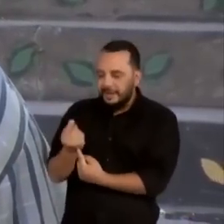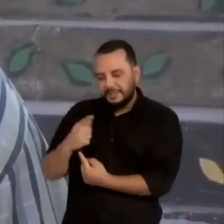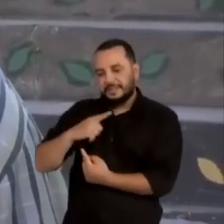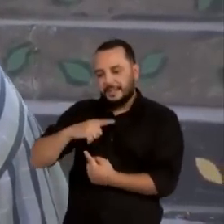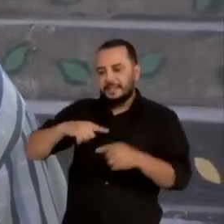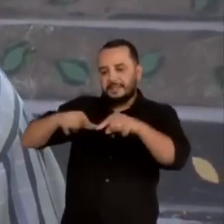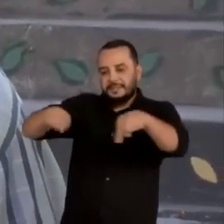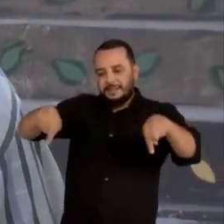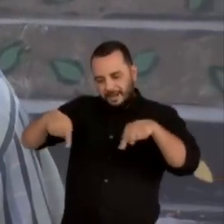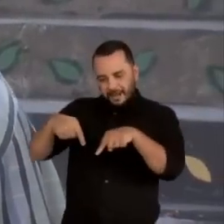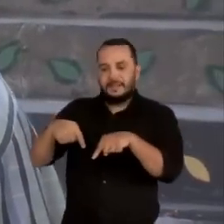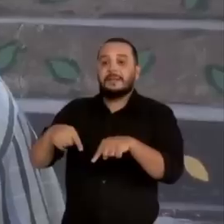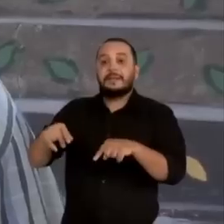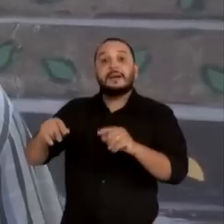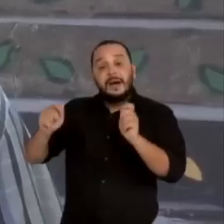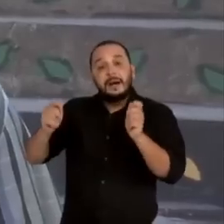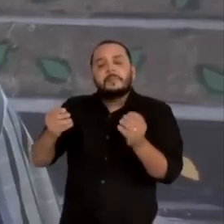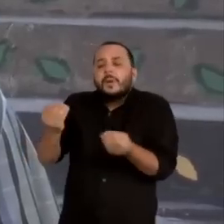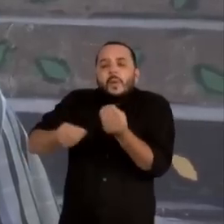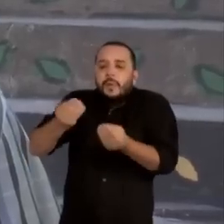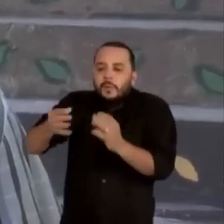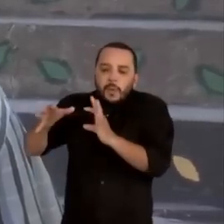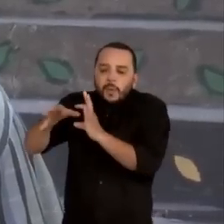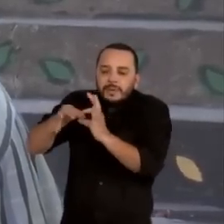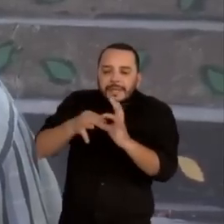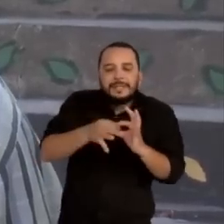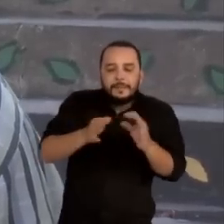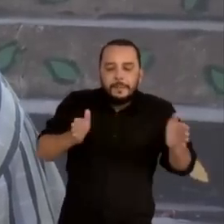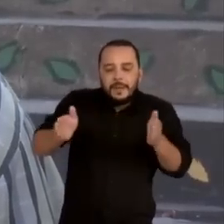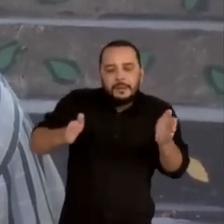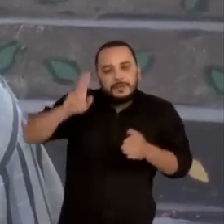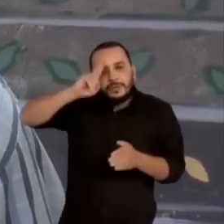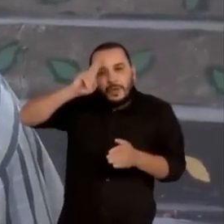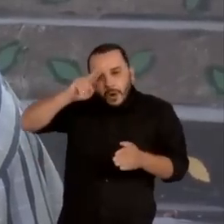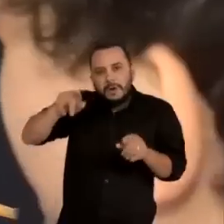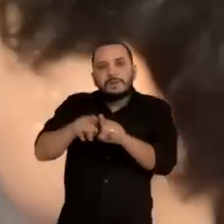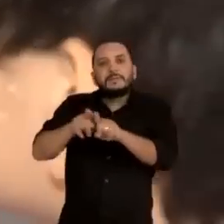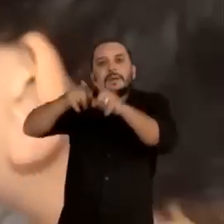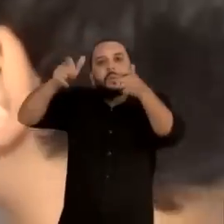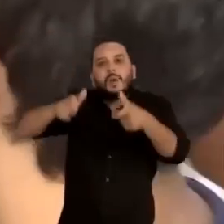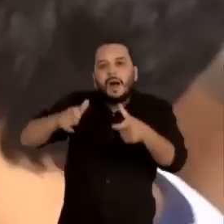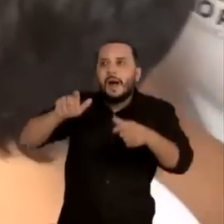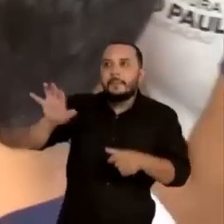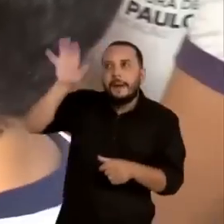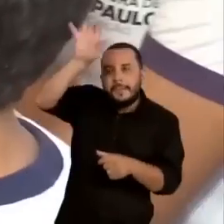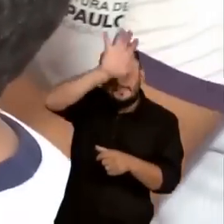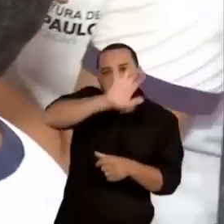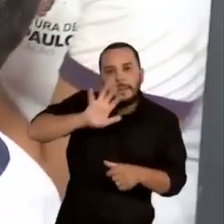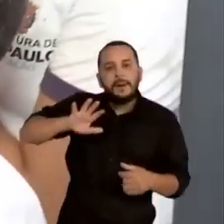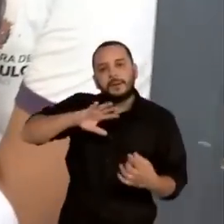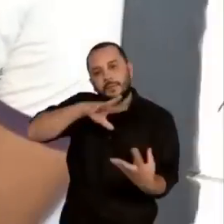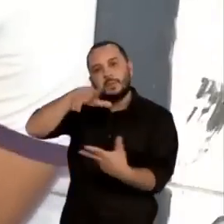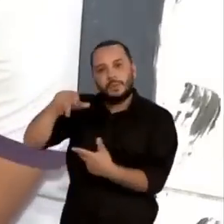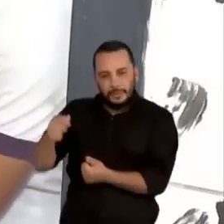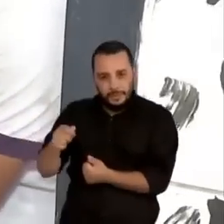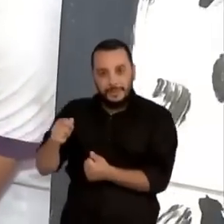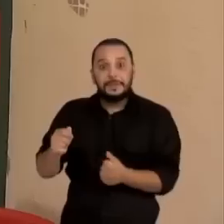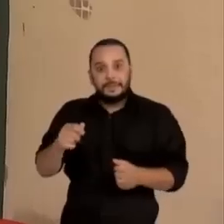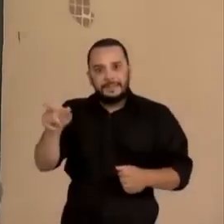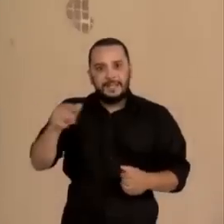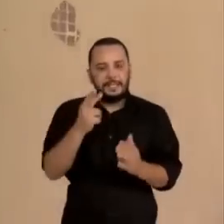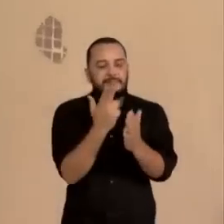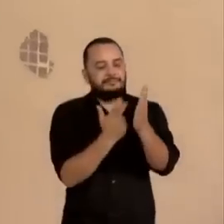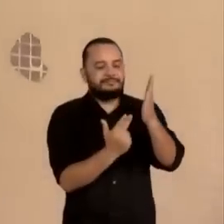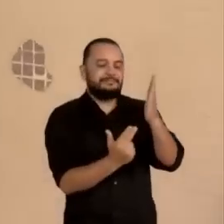trazer a informação, contextualizá-la, ou seja, no período histórico, período geográfico, né? Enquanto isso, os pincéis não param.